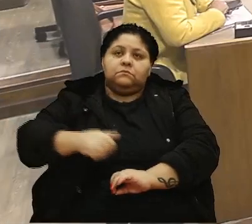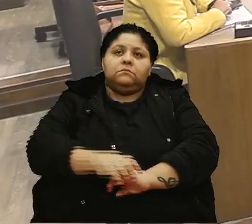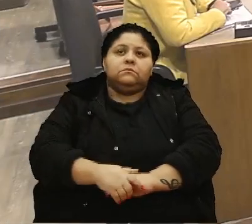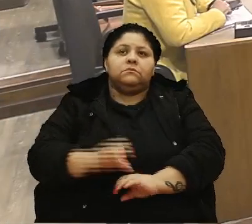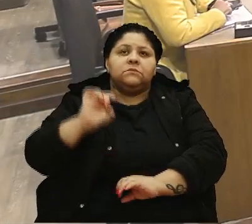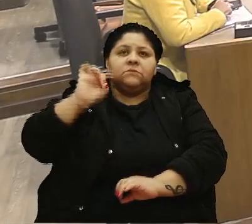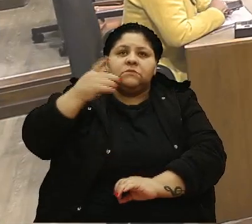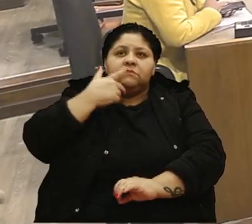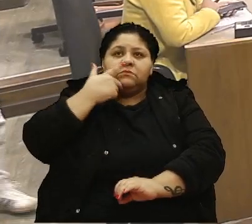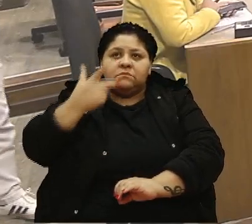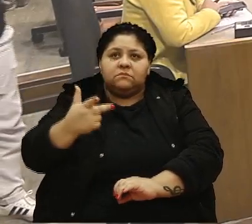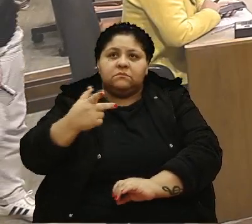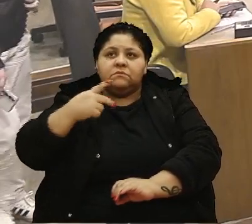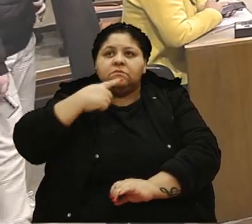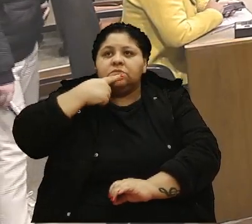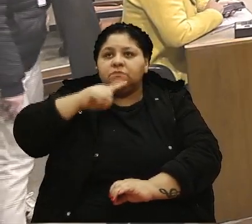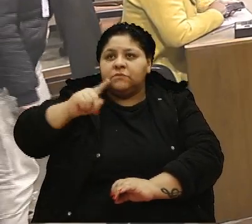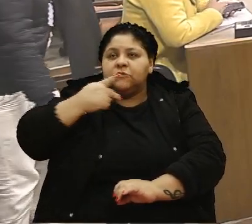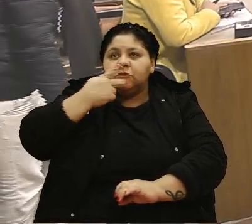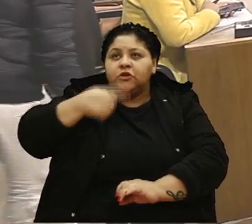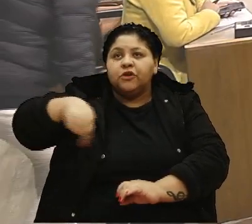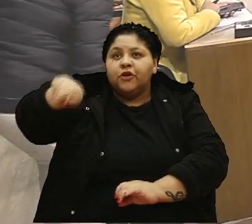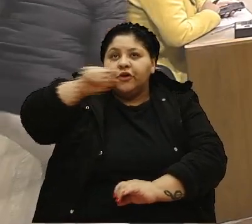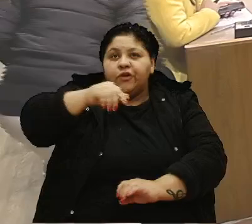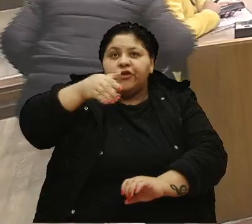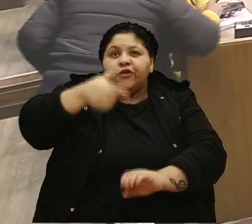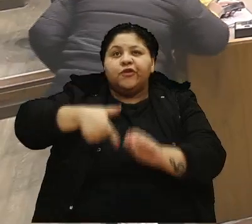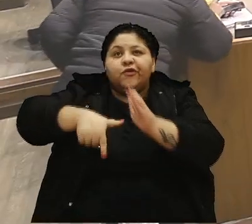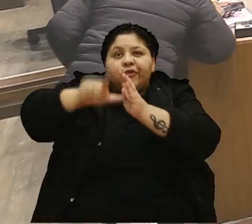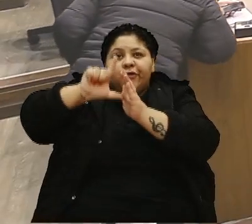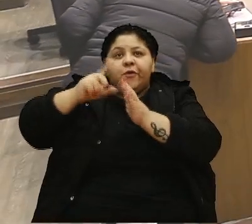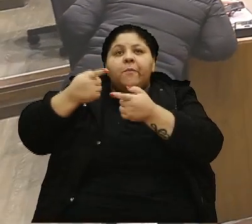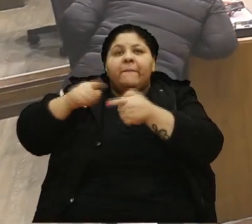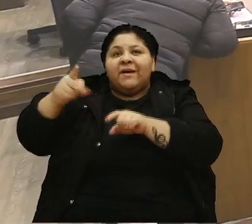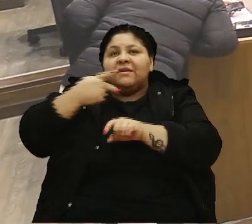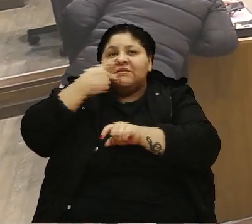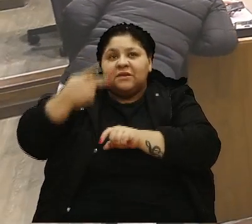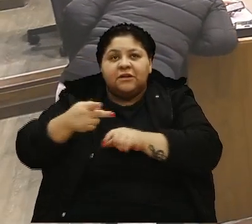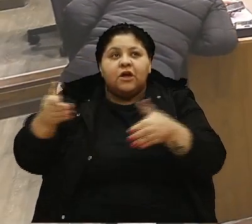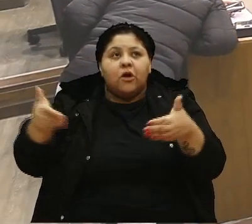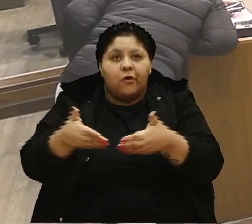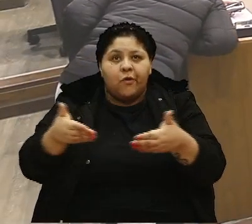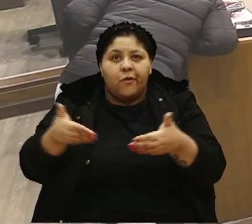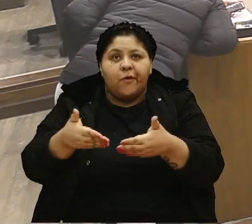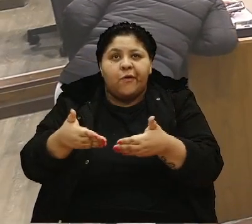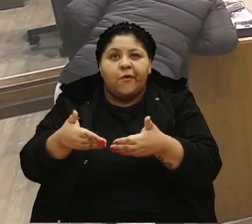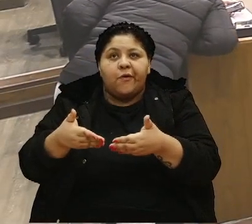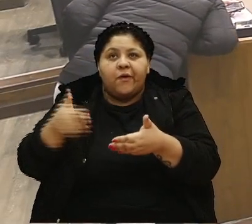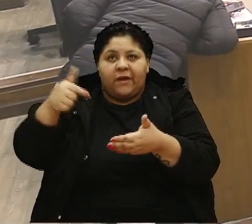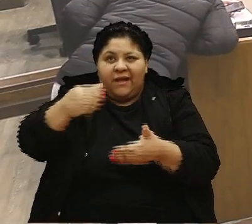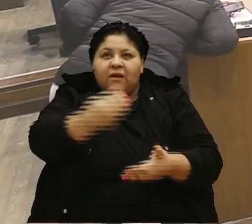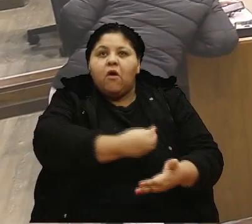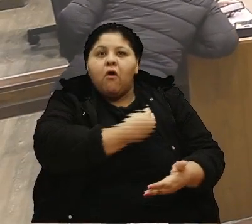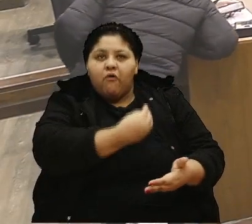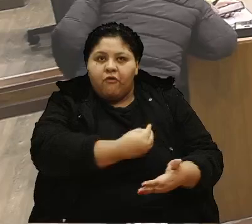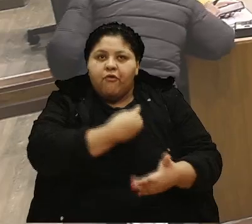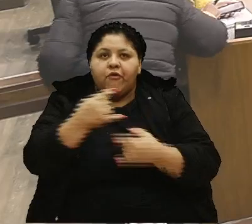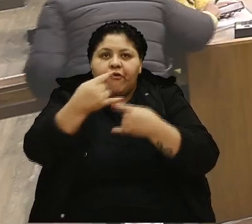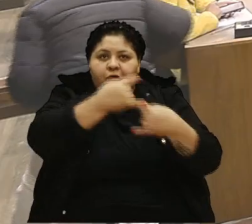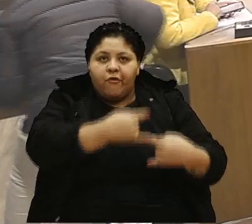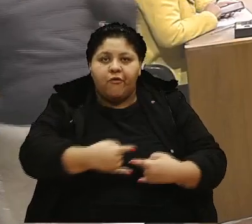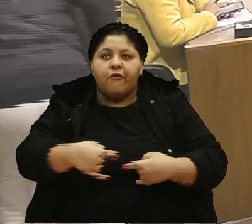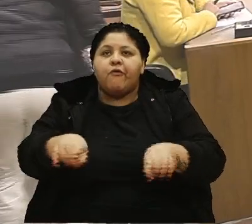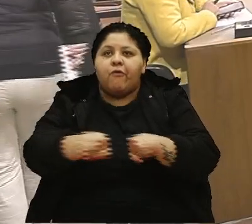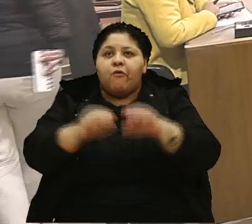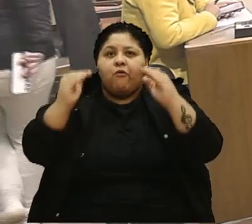Só reforçar também, como o Caleb falou aqui, a gente falou nos bastidores, mas reforçar aqui, que agora a gente está ao vivo, né? Também